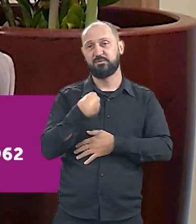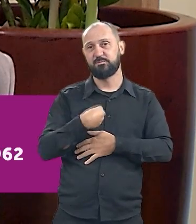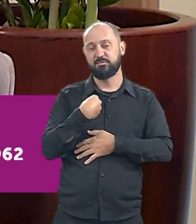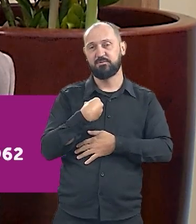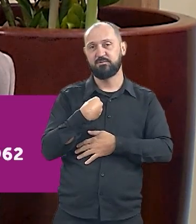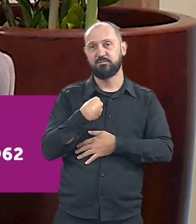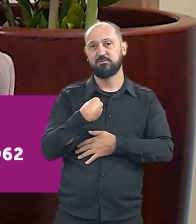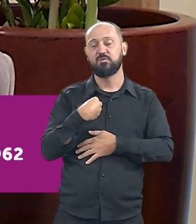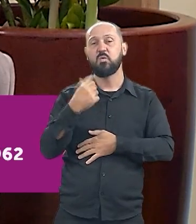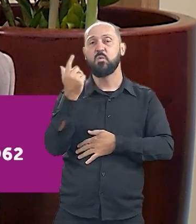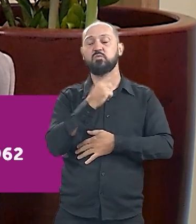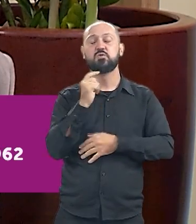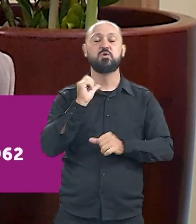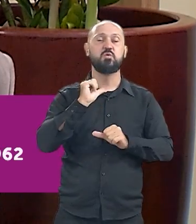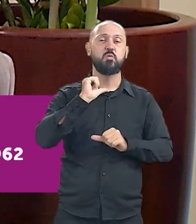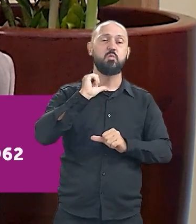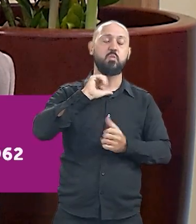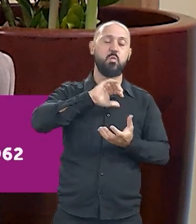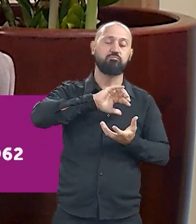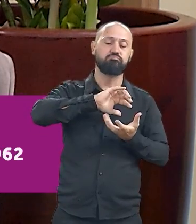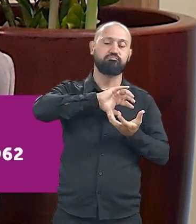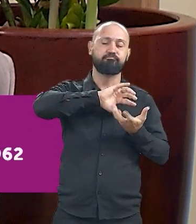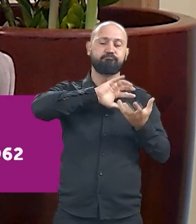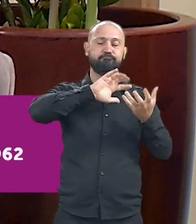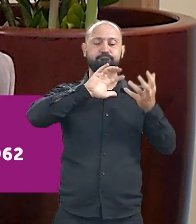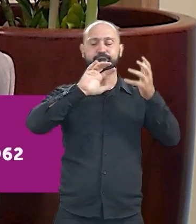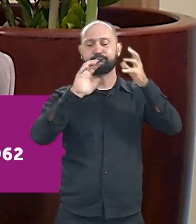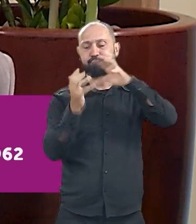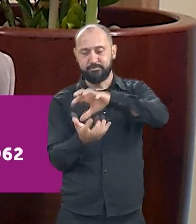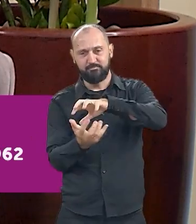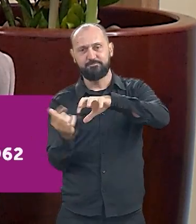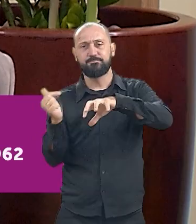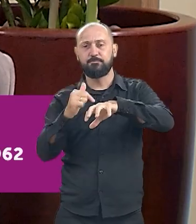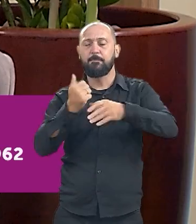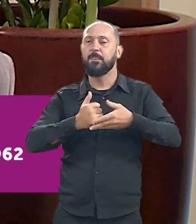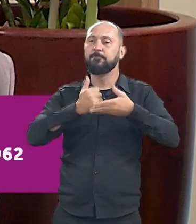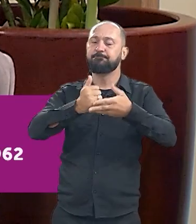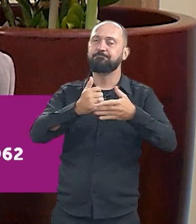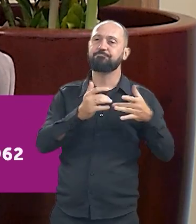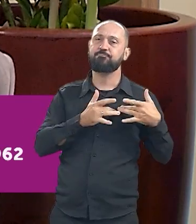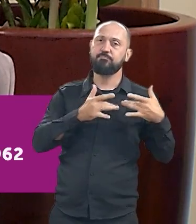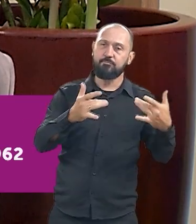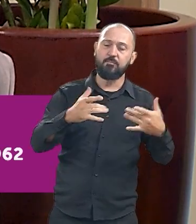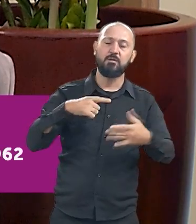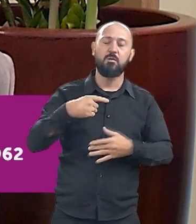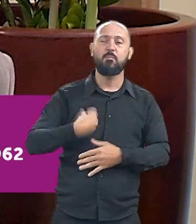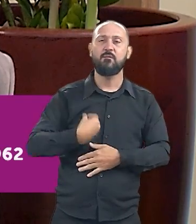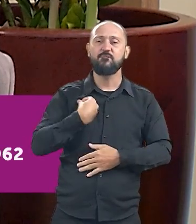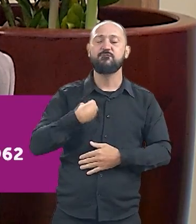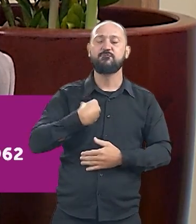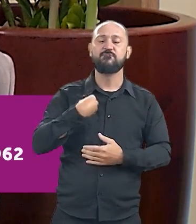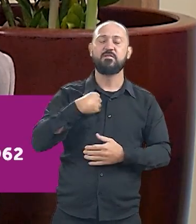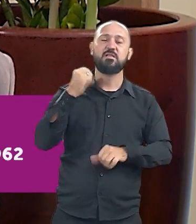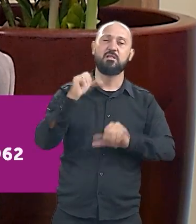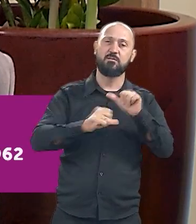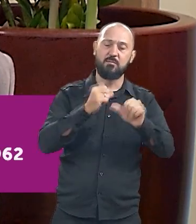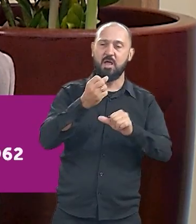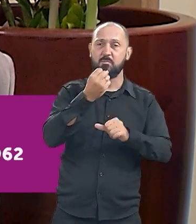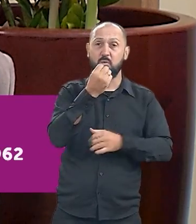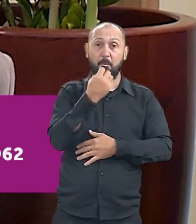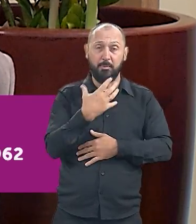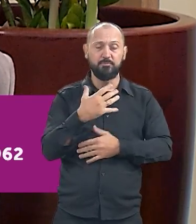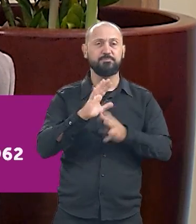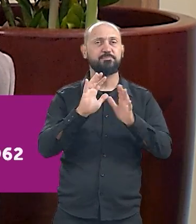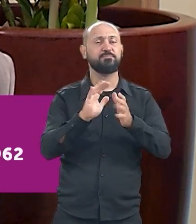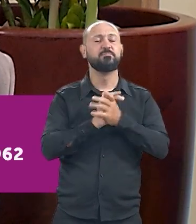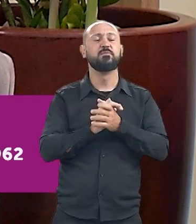gente conseguiu transformar aquilo realmente e poder prestar esse serviço e ver uma vida transformada. Exatamente. É algo muito recompensador.